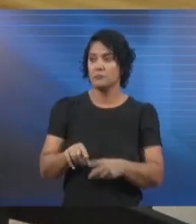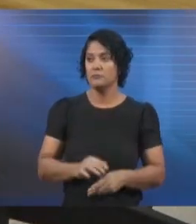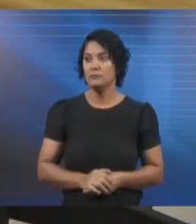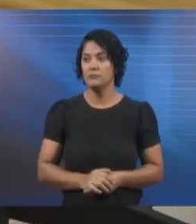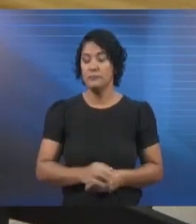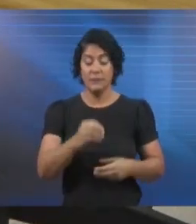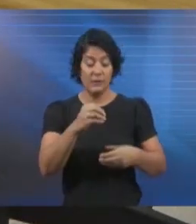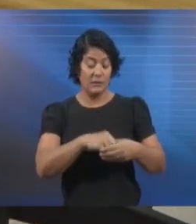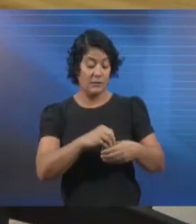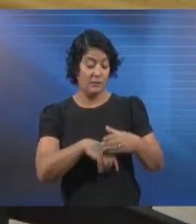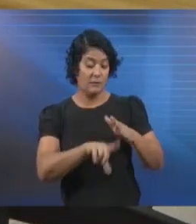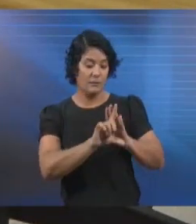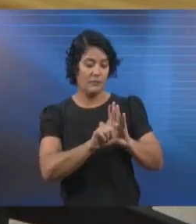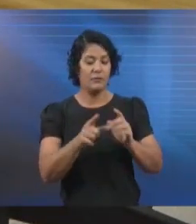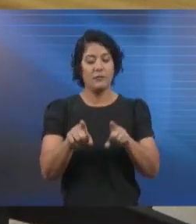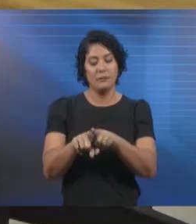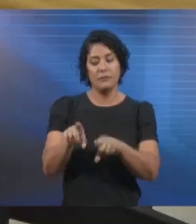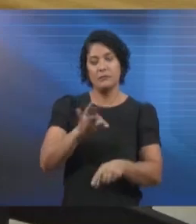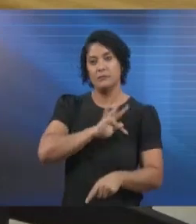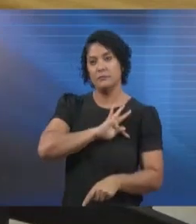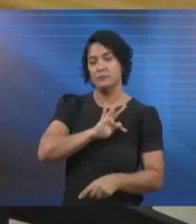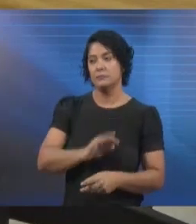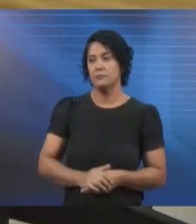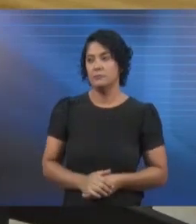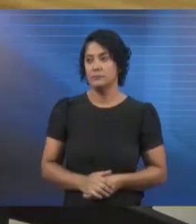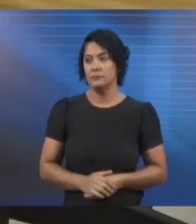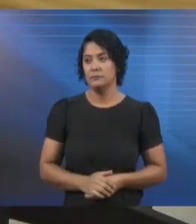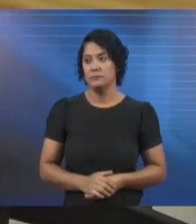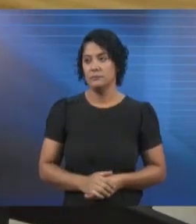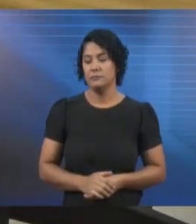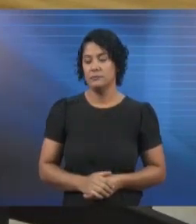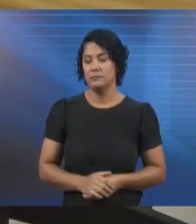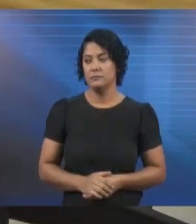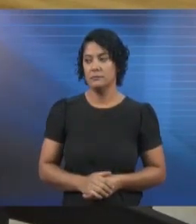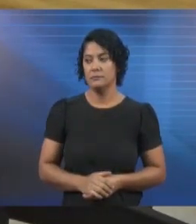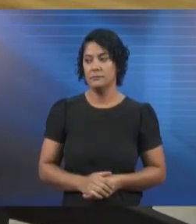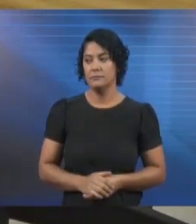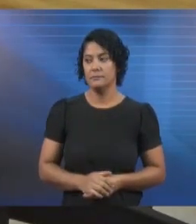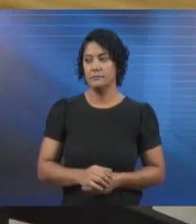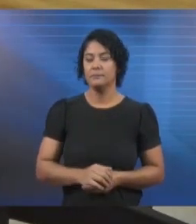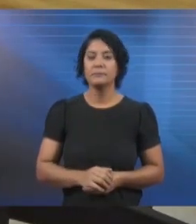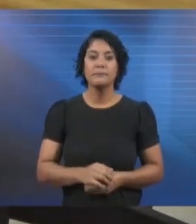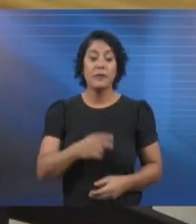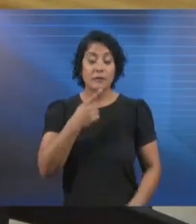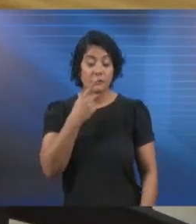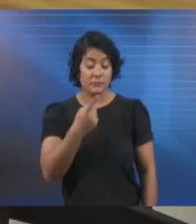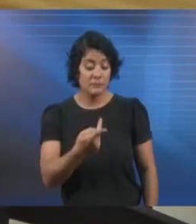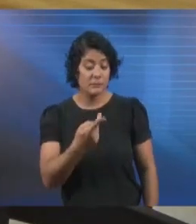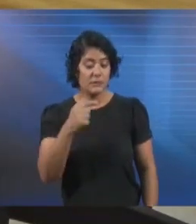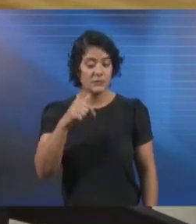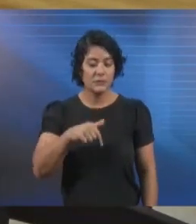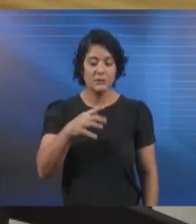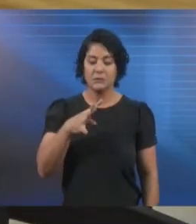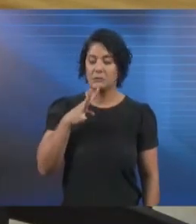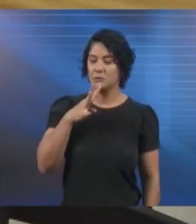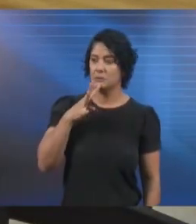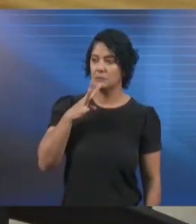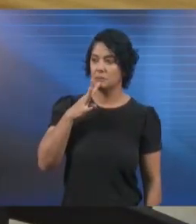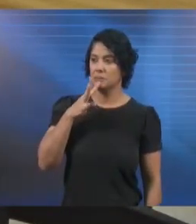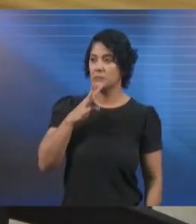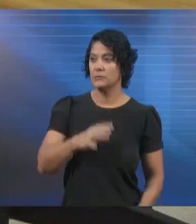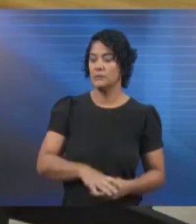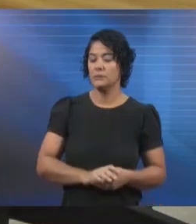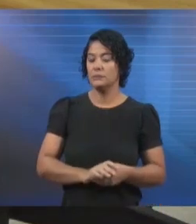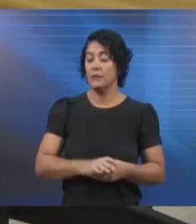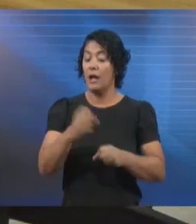legais e técnicos mas aqui eu quero fazer aqui uma ponderação conhecendo e defendendo a realização